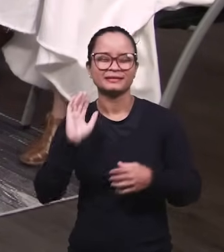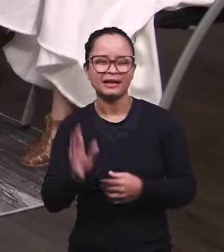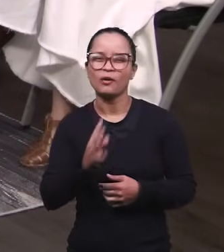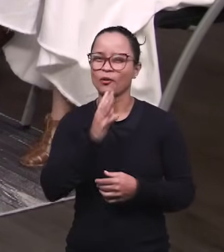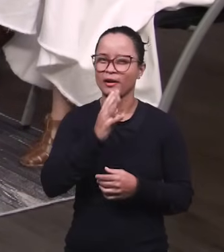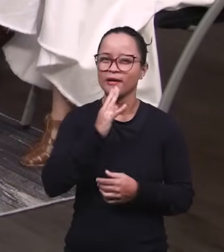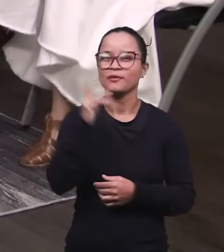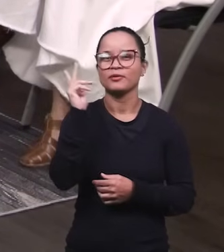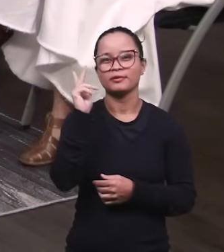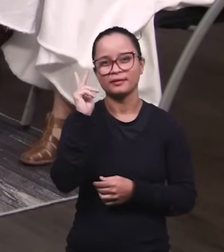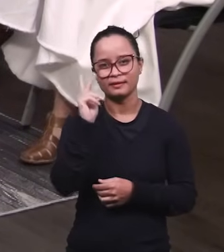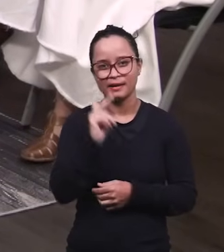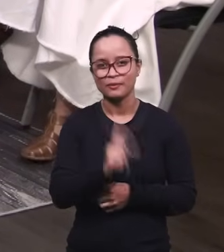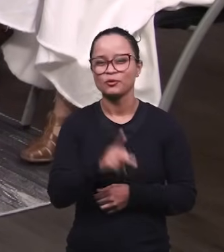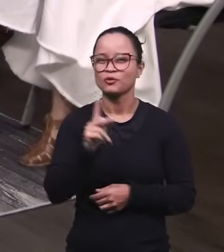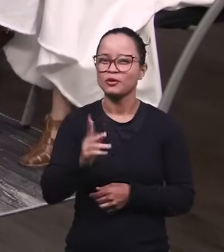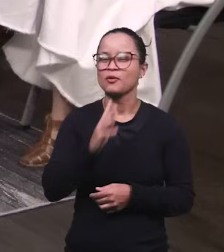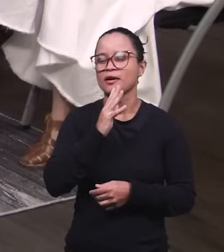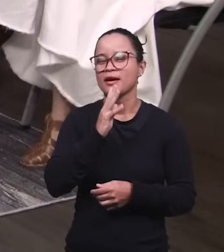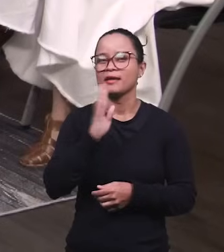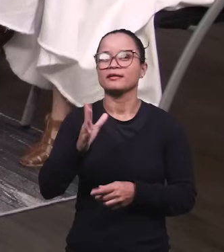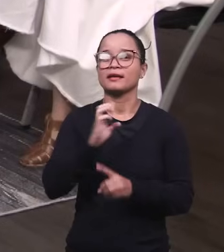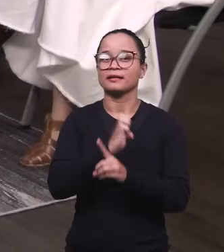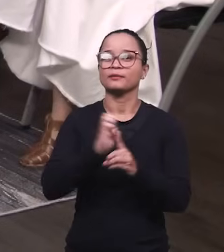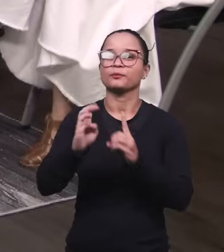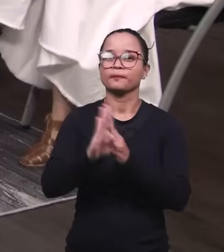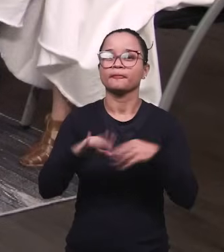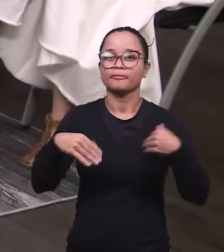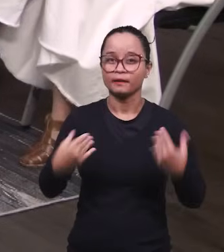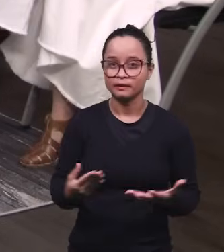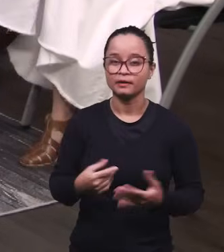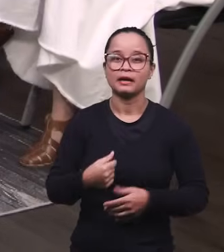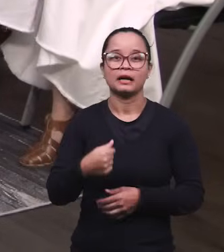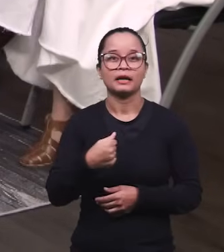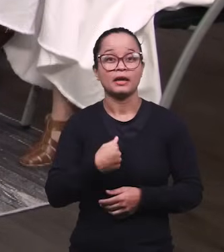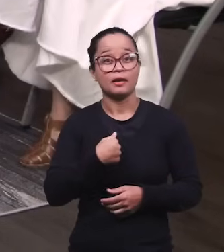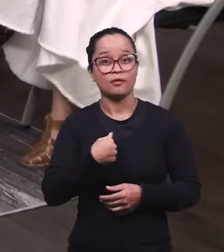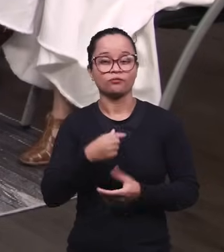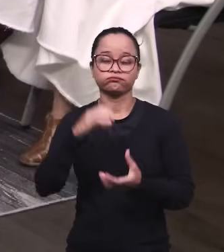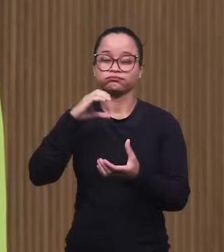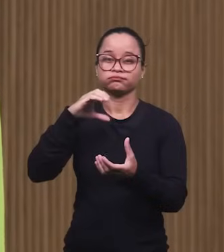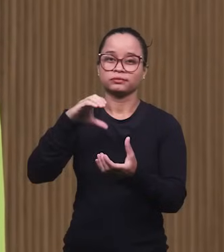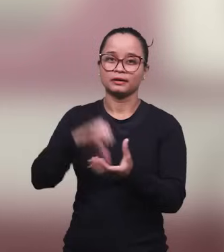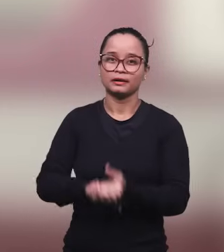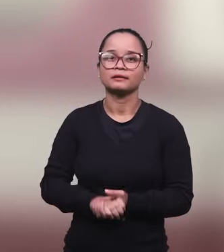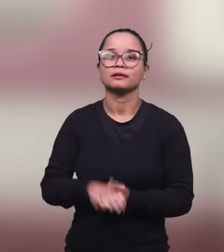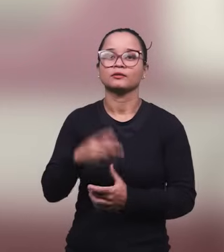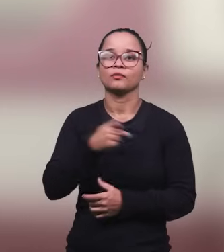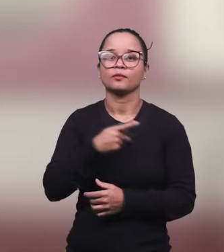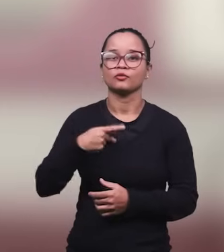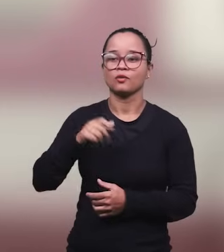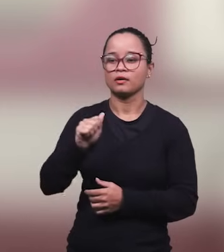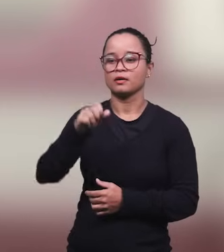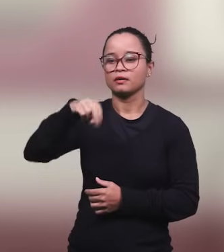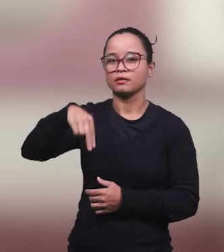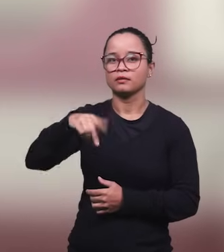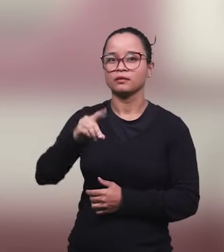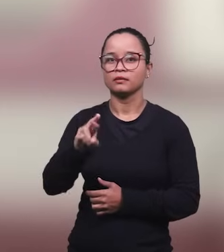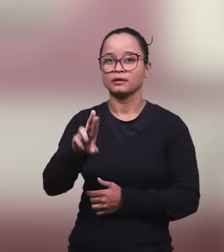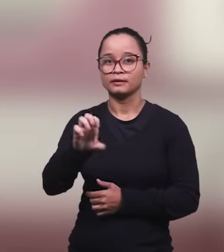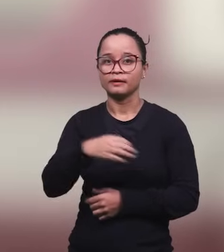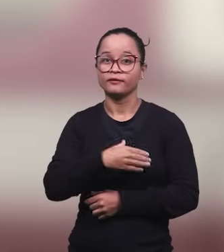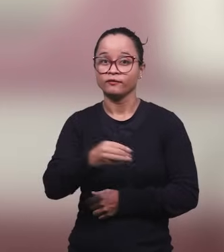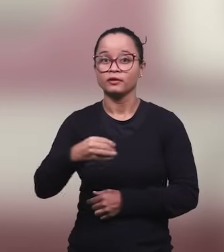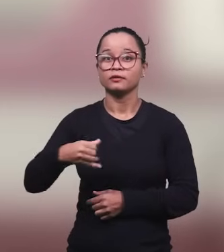conhecida, professora das crianças da EBD. Bom, meu nome é Eveline, eu sou casada com o pastor André. Tenho um filho de